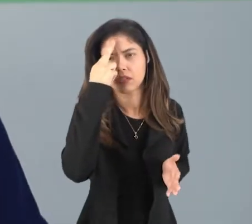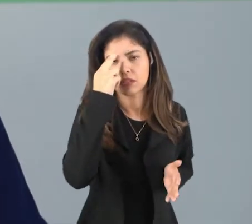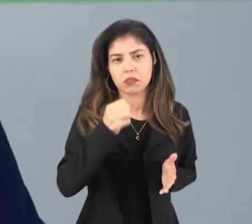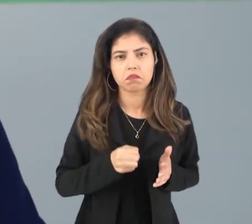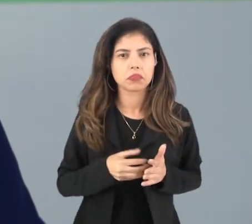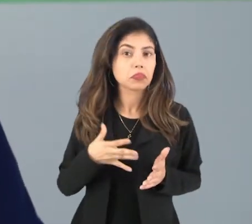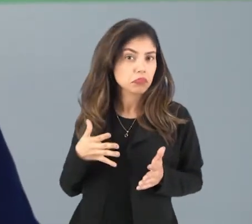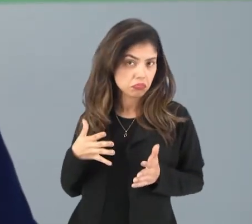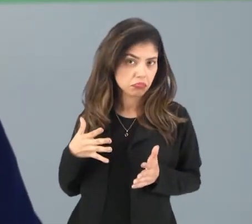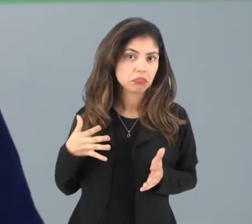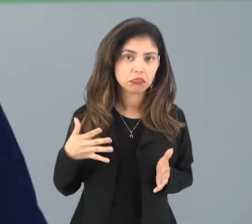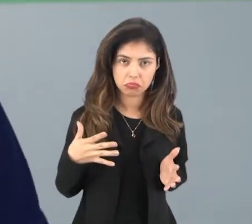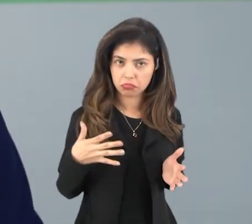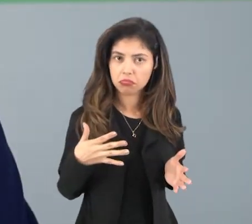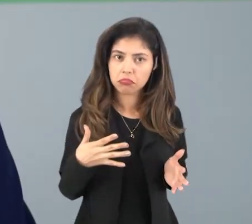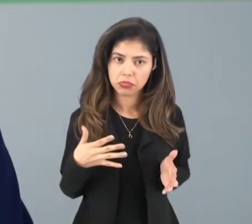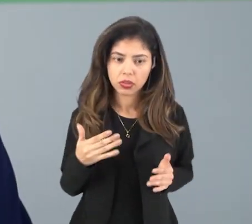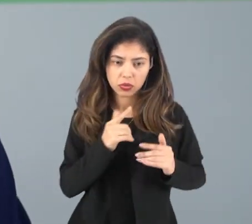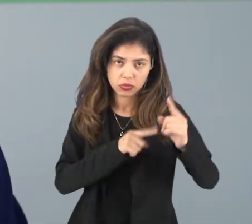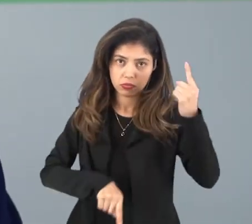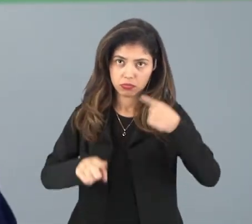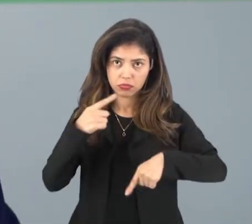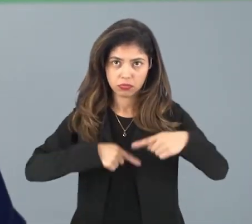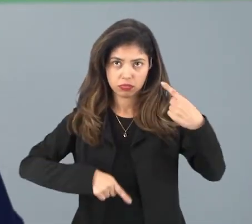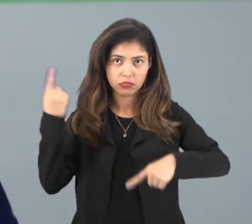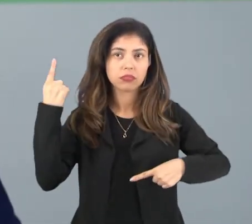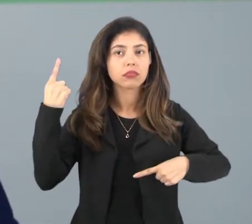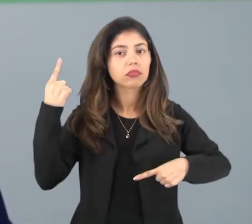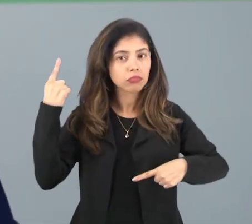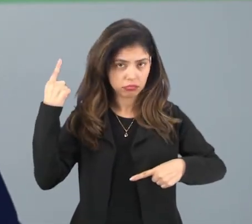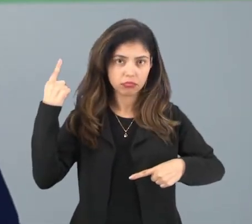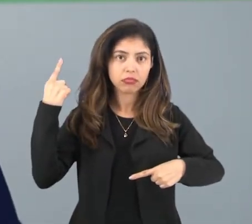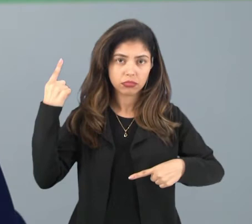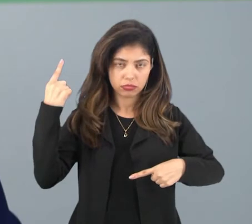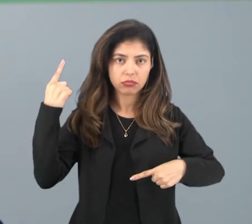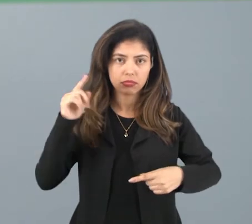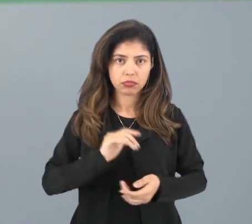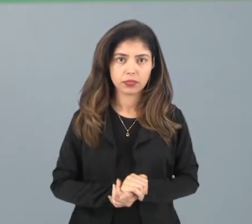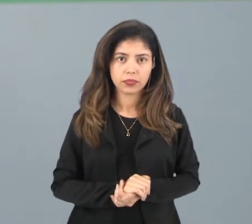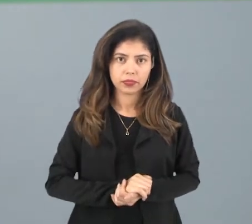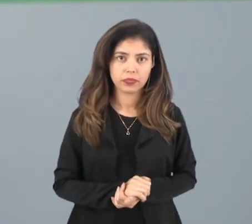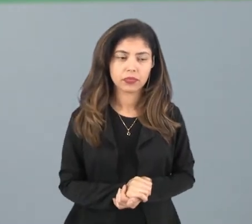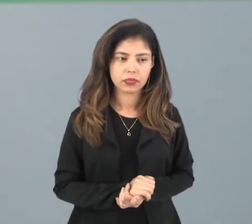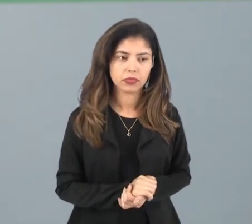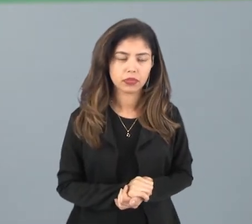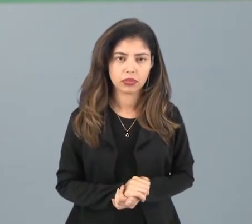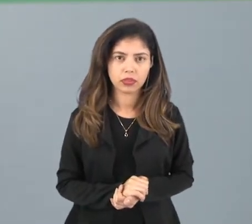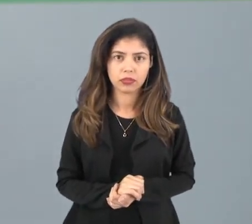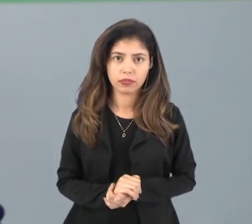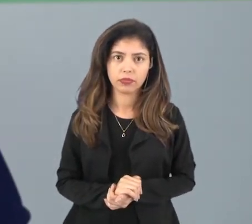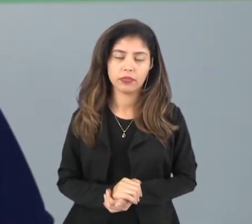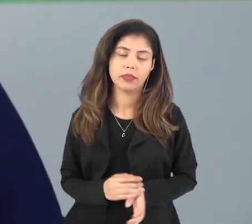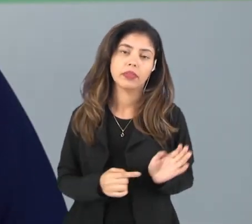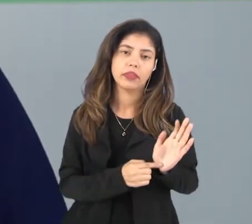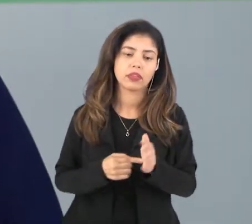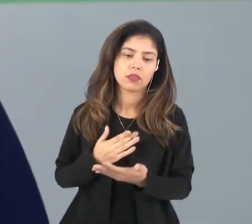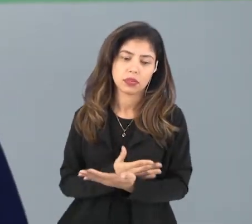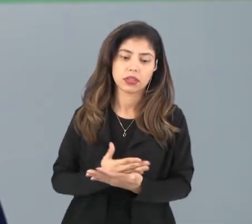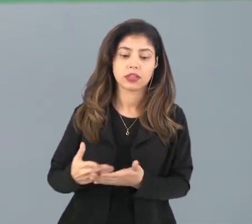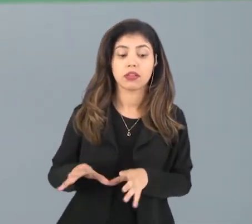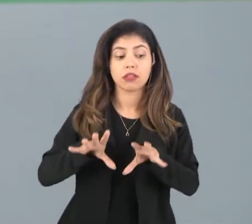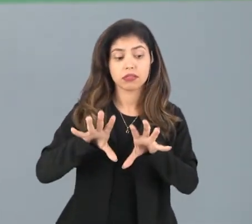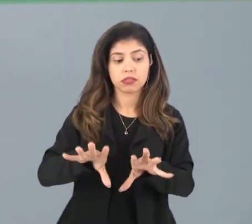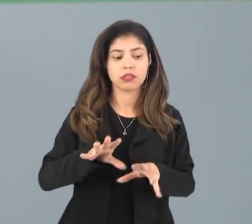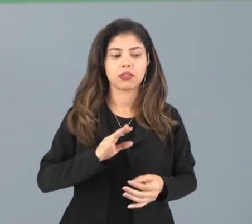bastante de superação, uma história de superação, né? Eu iniciei trabalhando assim,